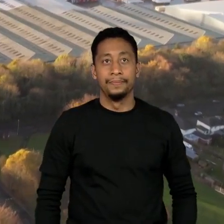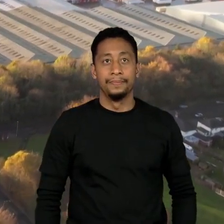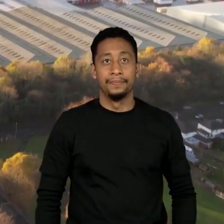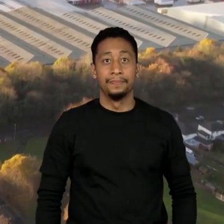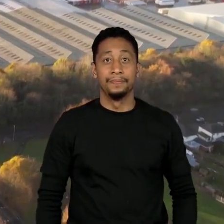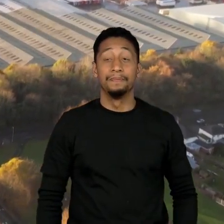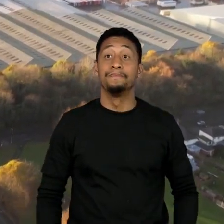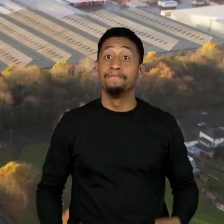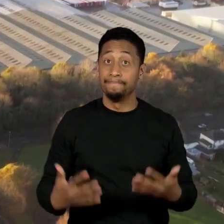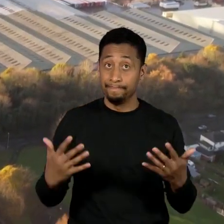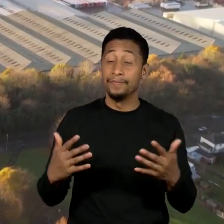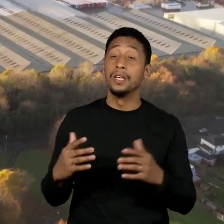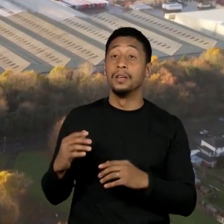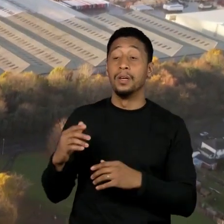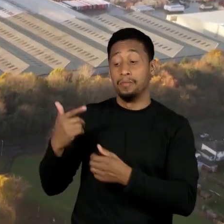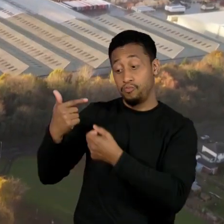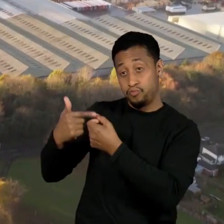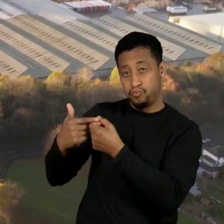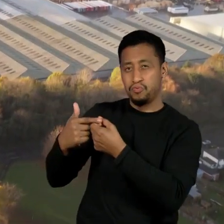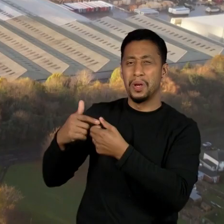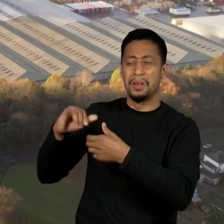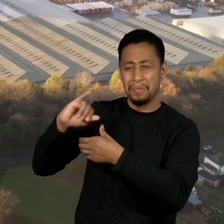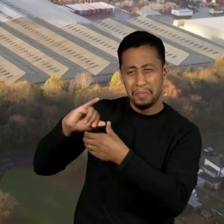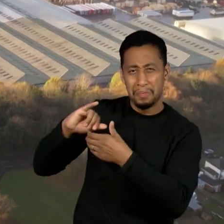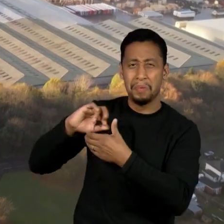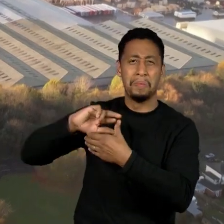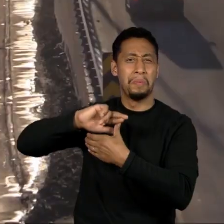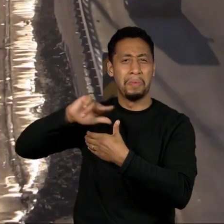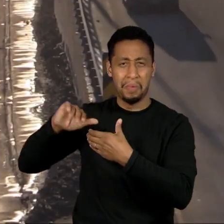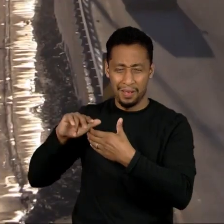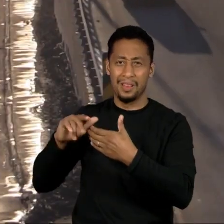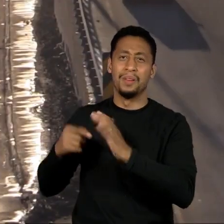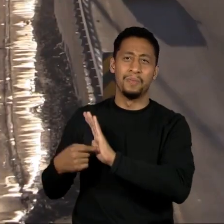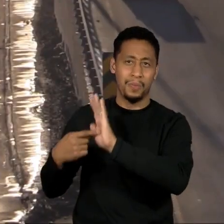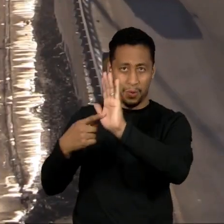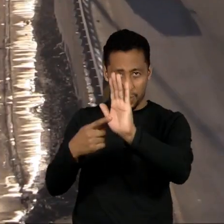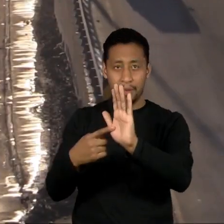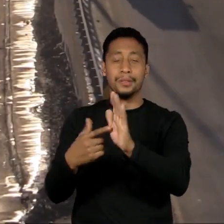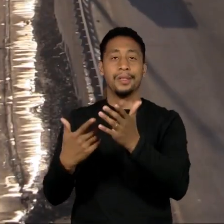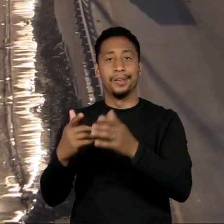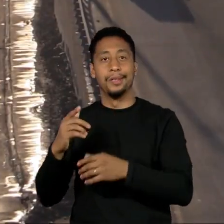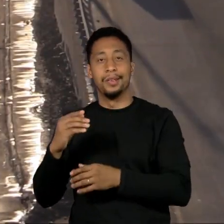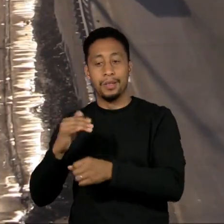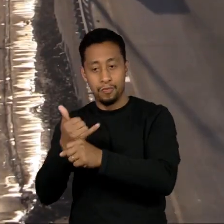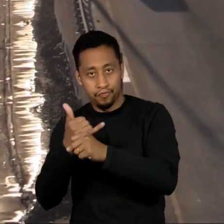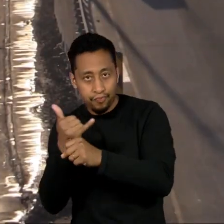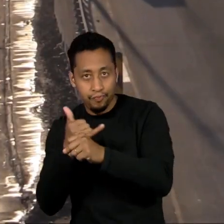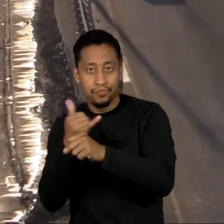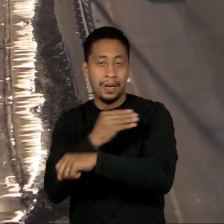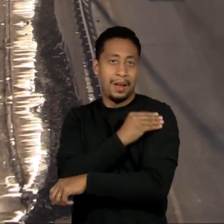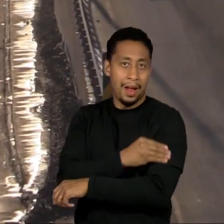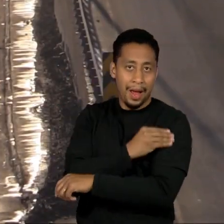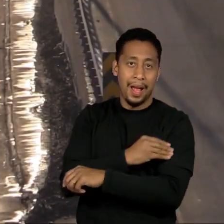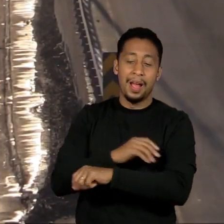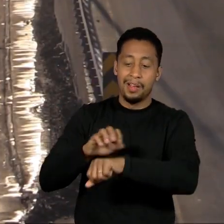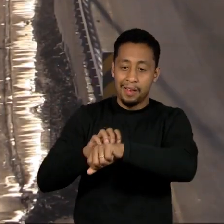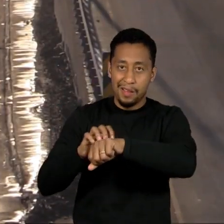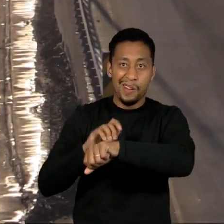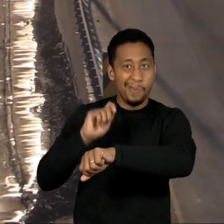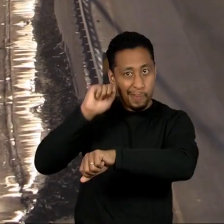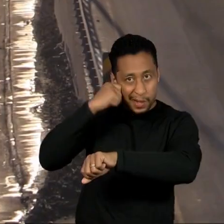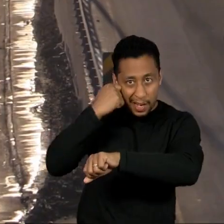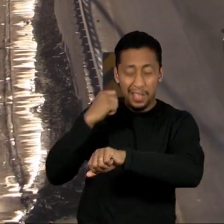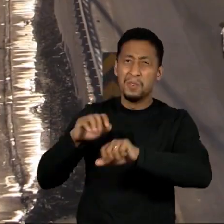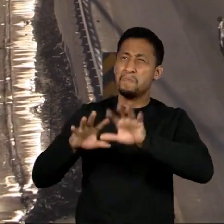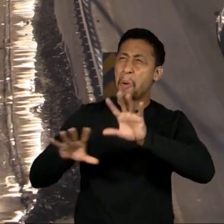O intenso uso de combustíveis fósseis derivados do petróleo, como gasolina, diesel e carvão, acumulou gases